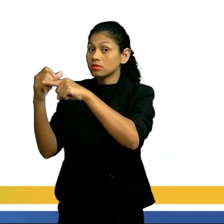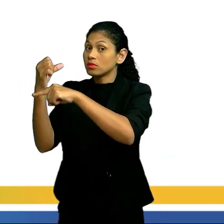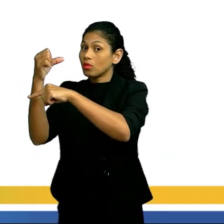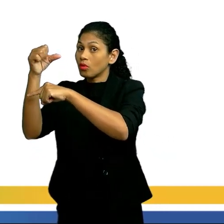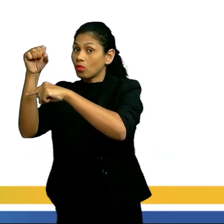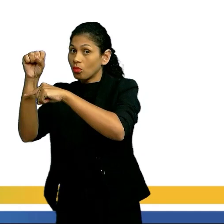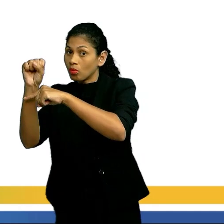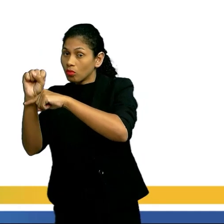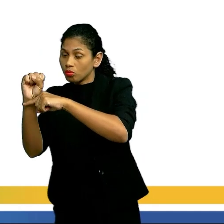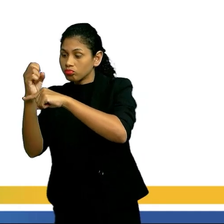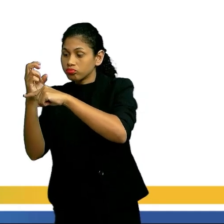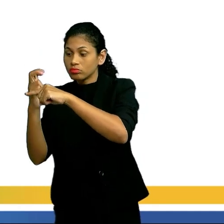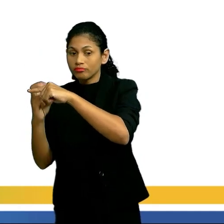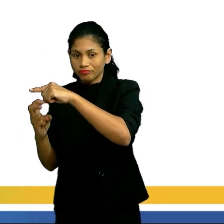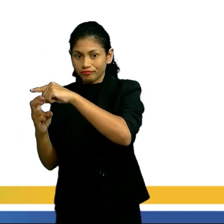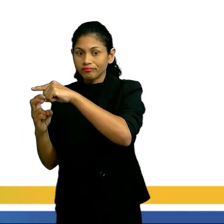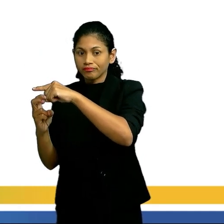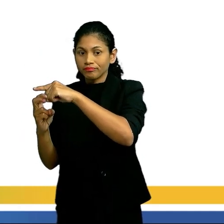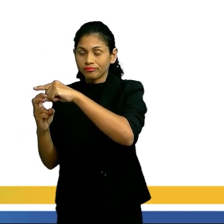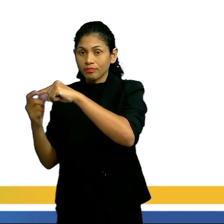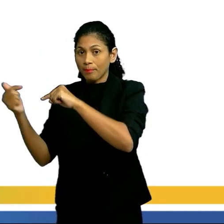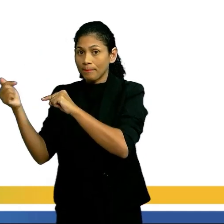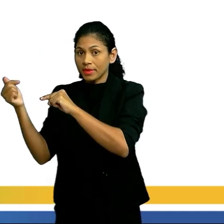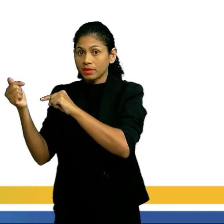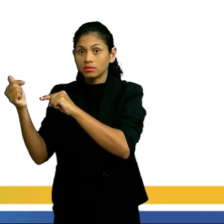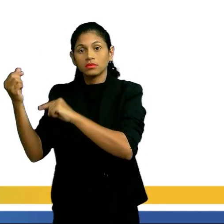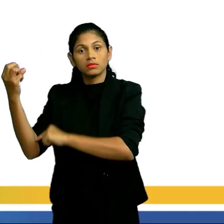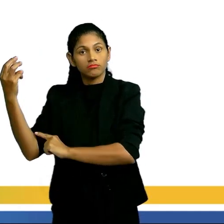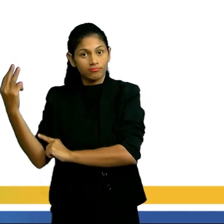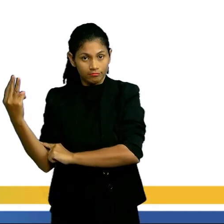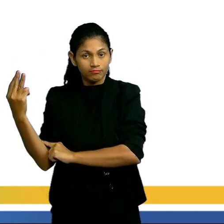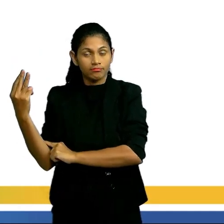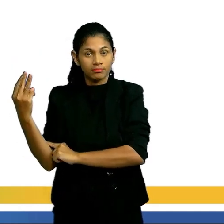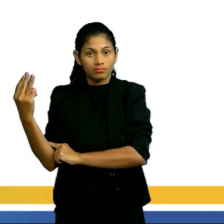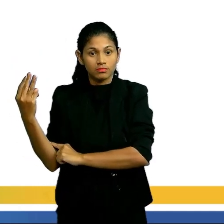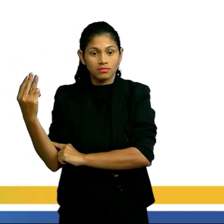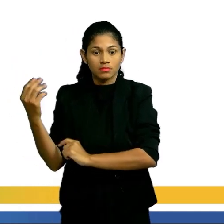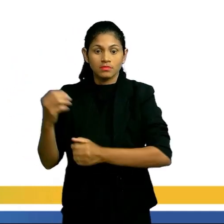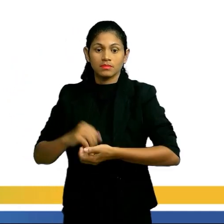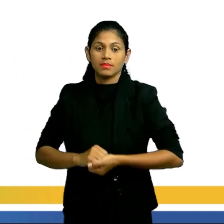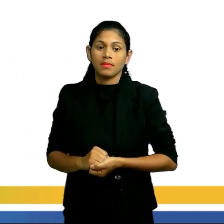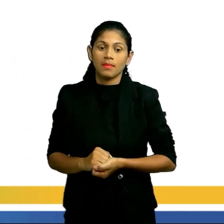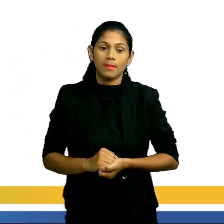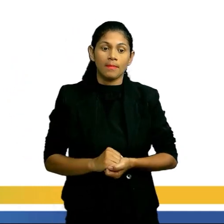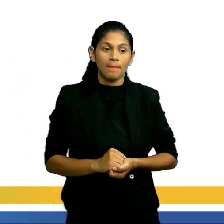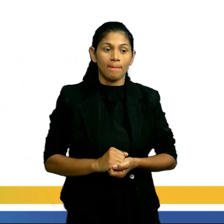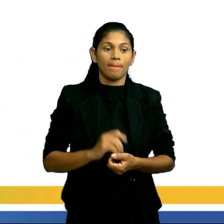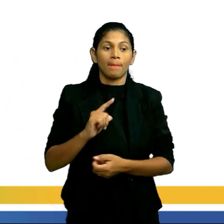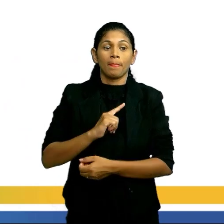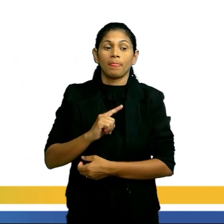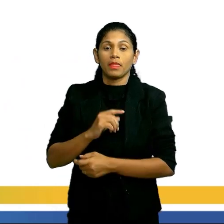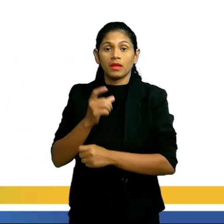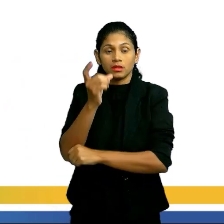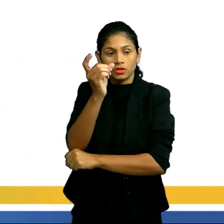5. E o 3 eu posso reescrever ele como sendo 15 sobre 5. Então, nós temos